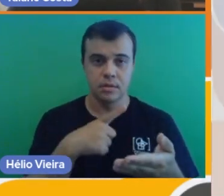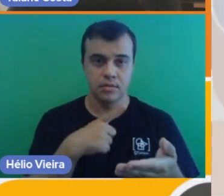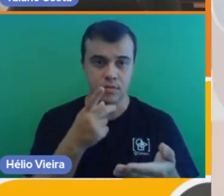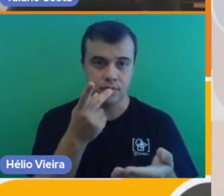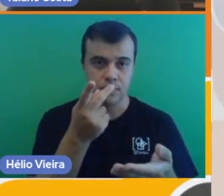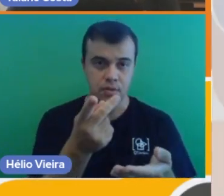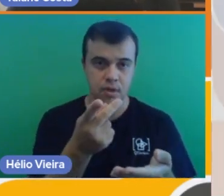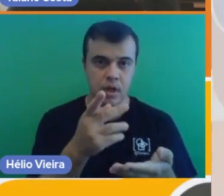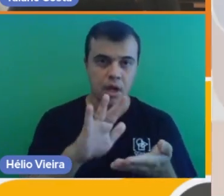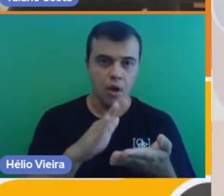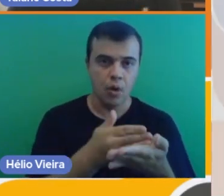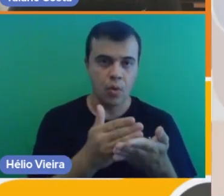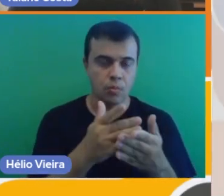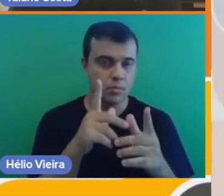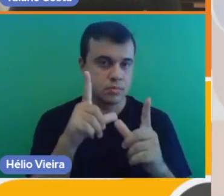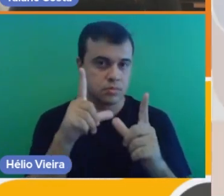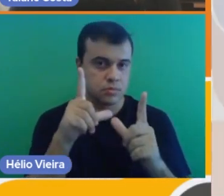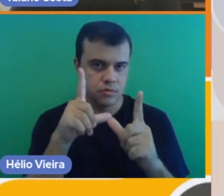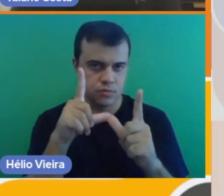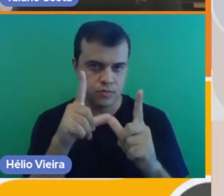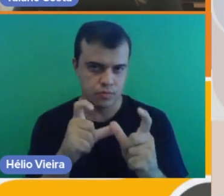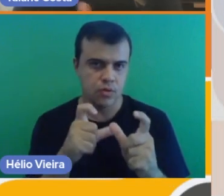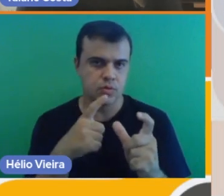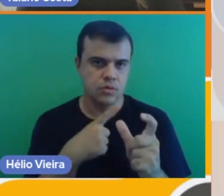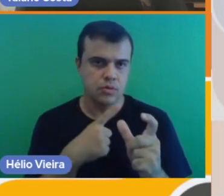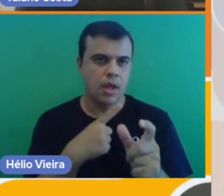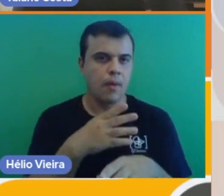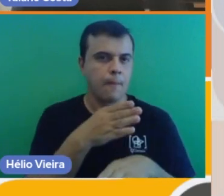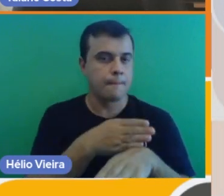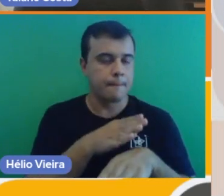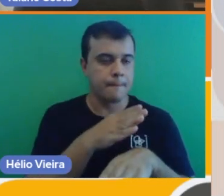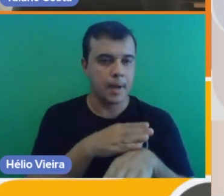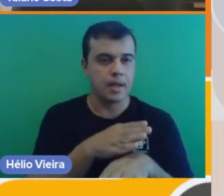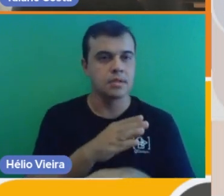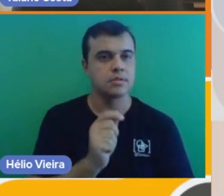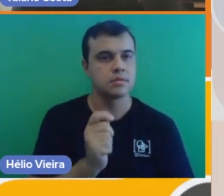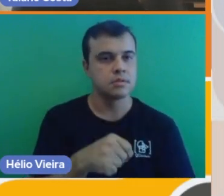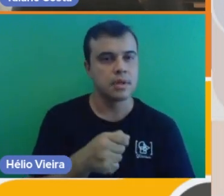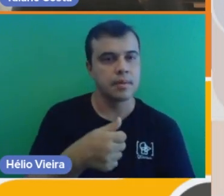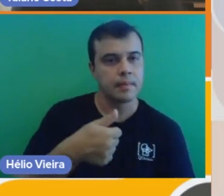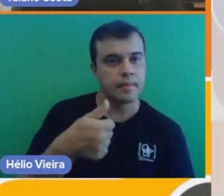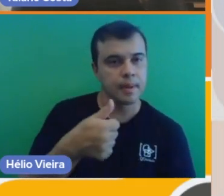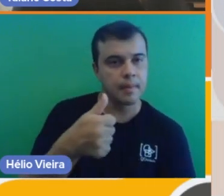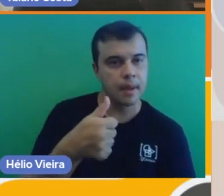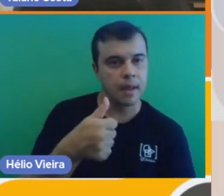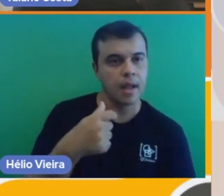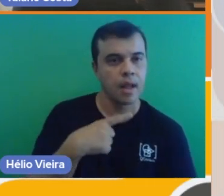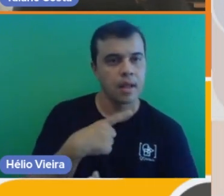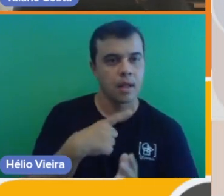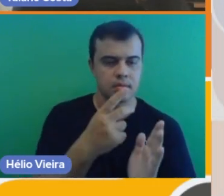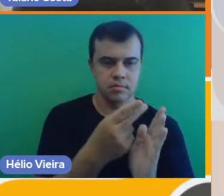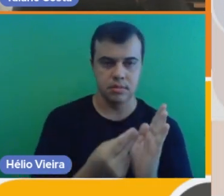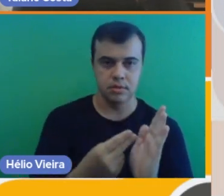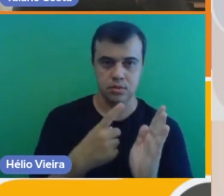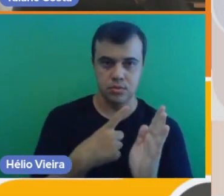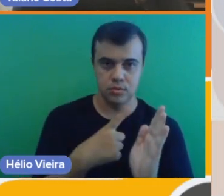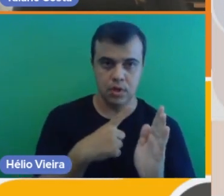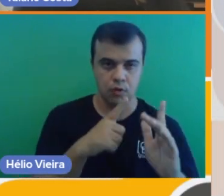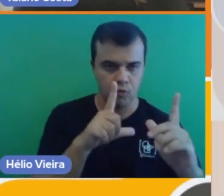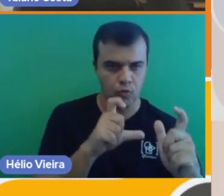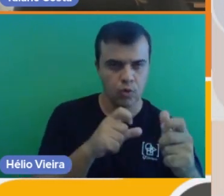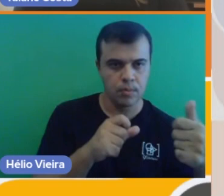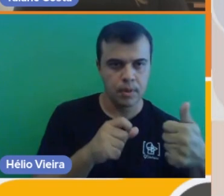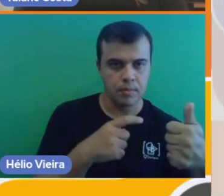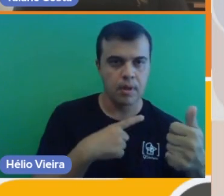eu trago algumas imagens de uma prática. Então, na primeira imagem, a gente tem